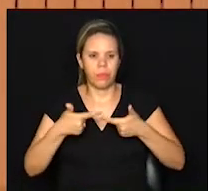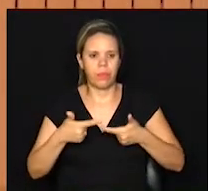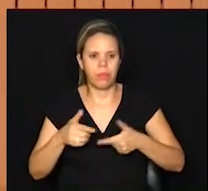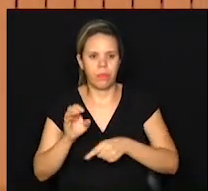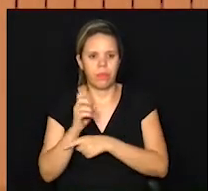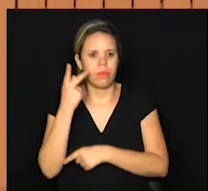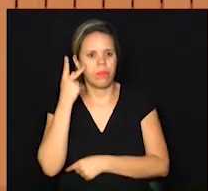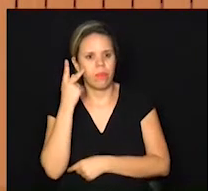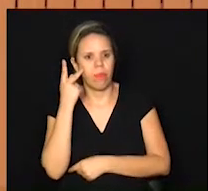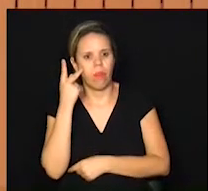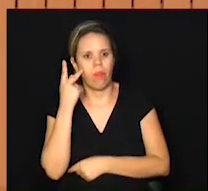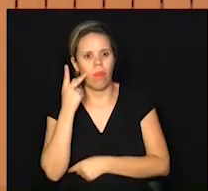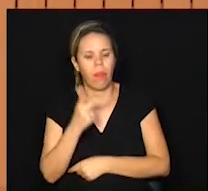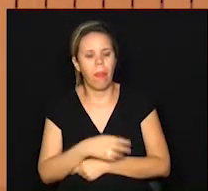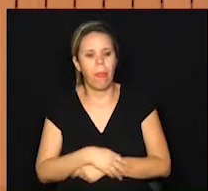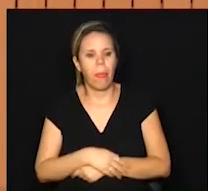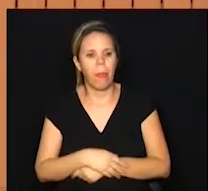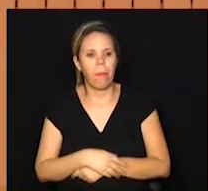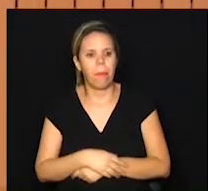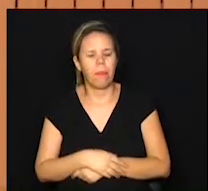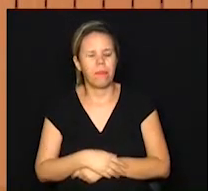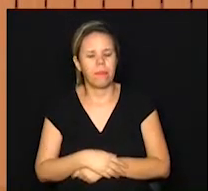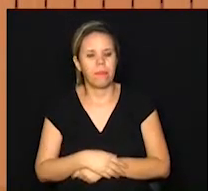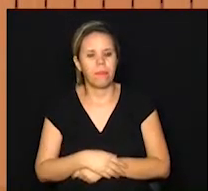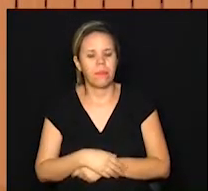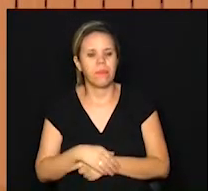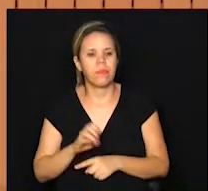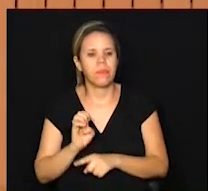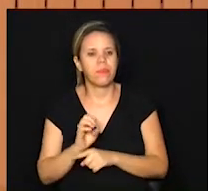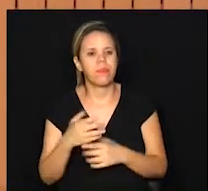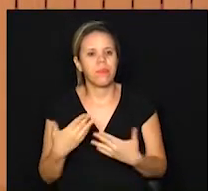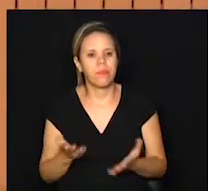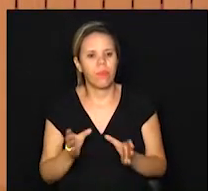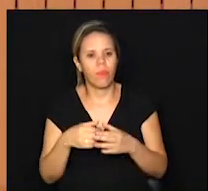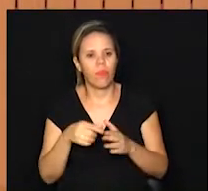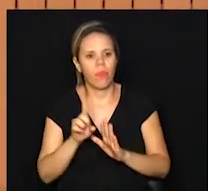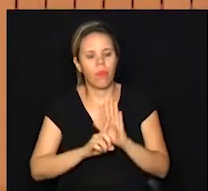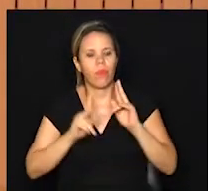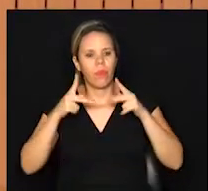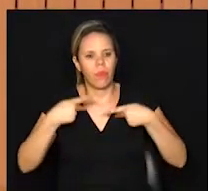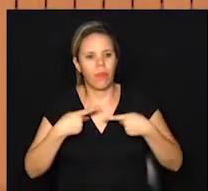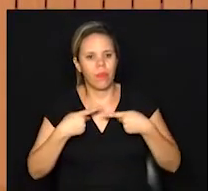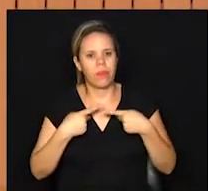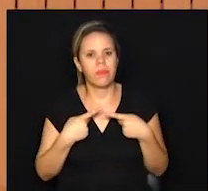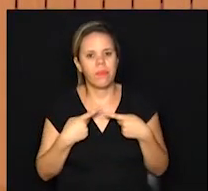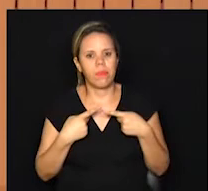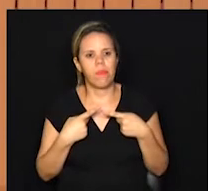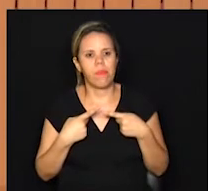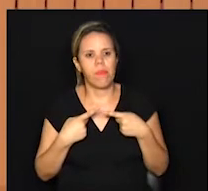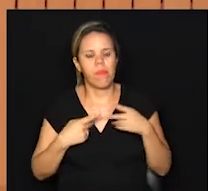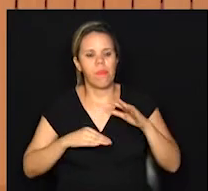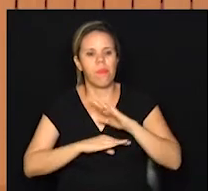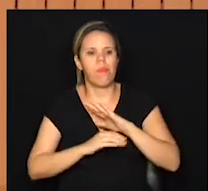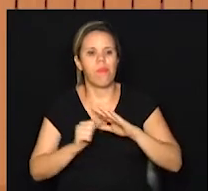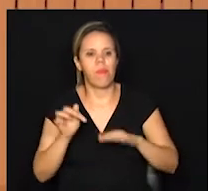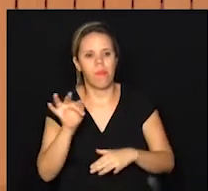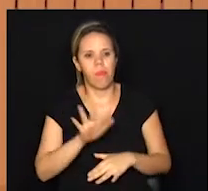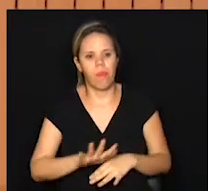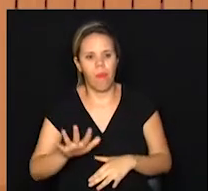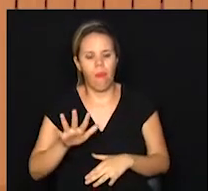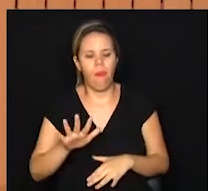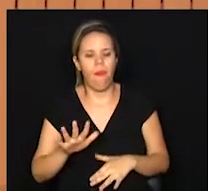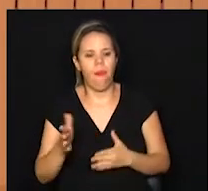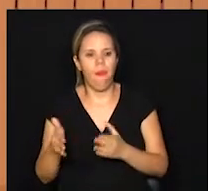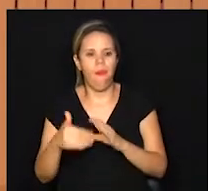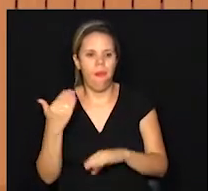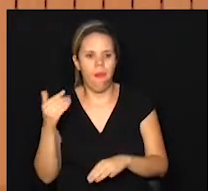São Paulo, que é o nosso Estado, e a Comissão de Direitos Humanos da Câmara Federal, irão